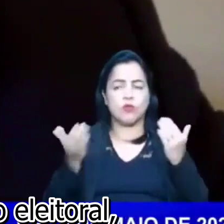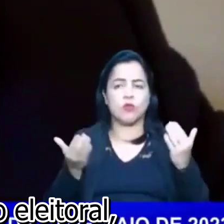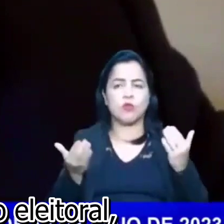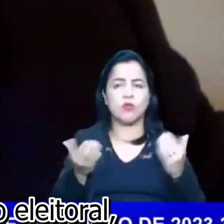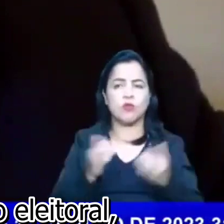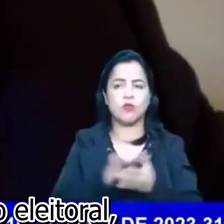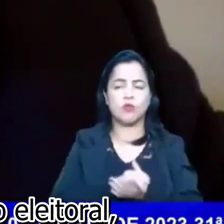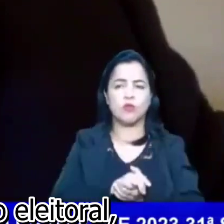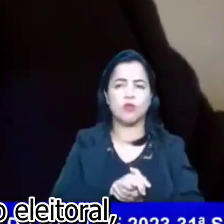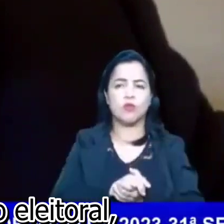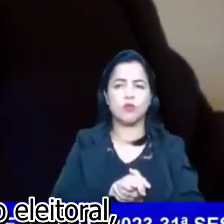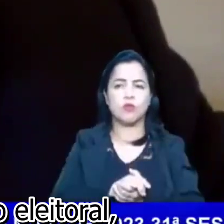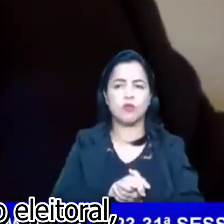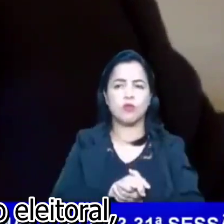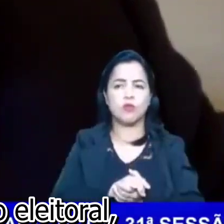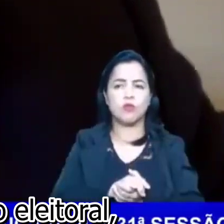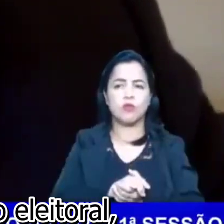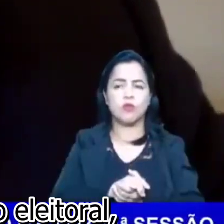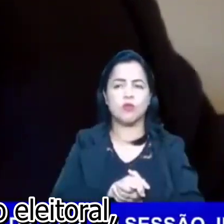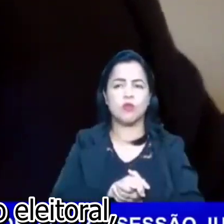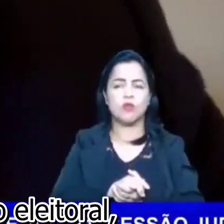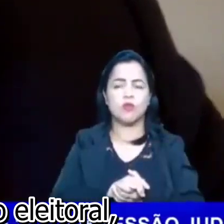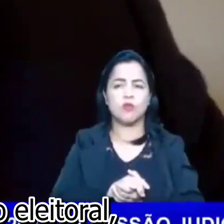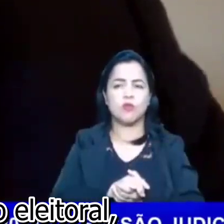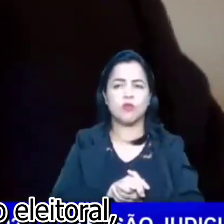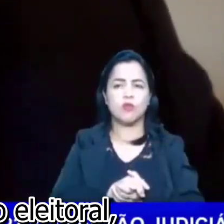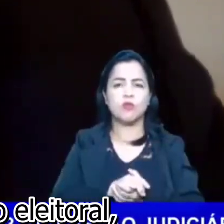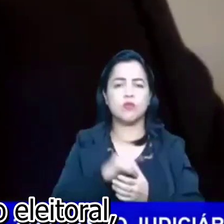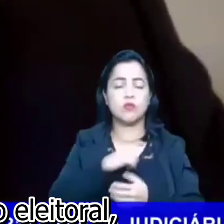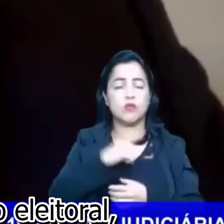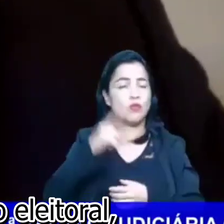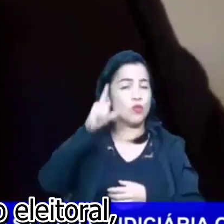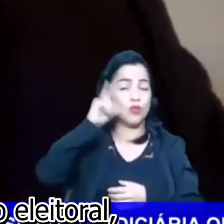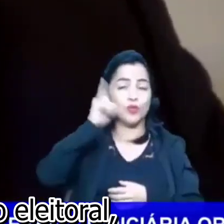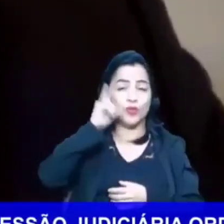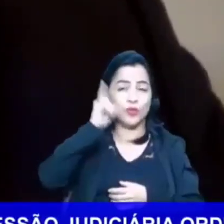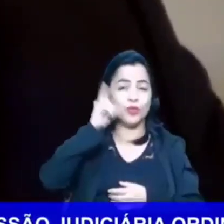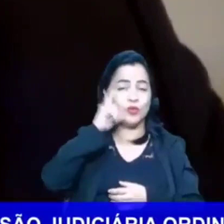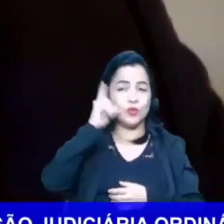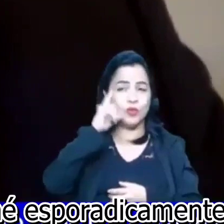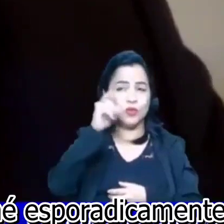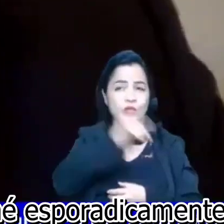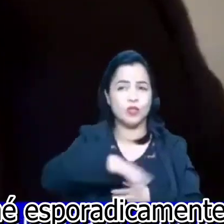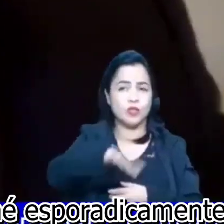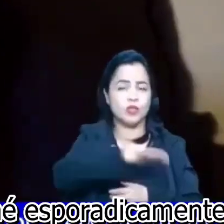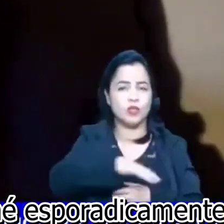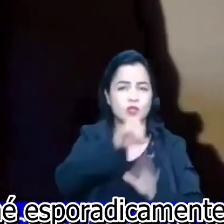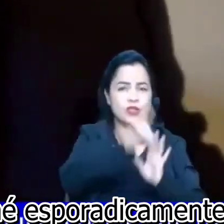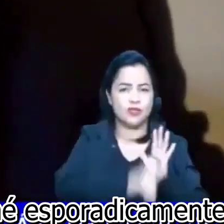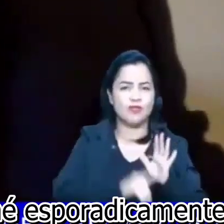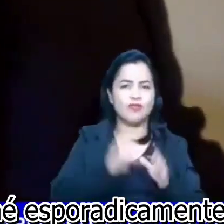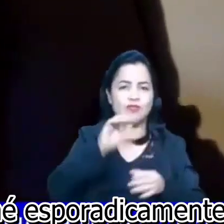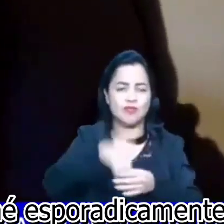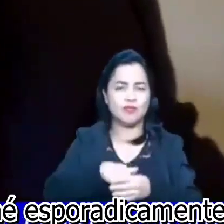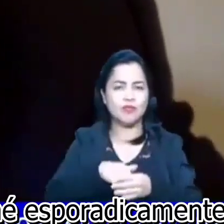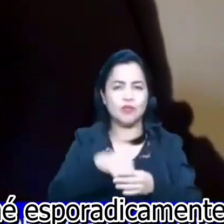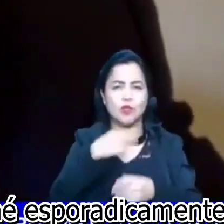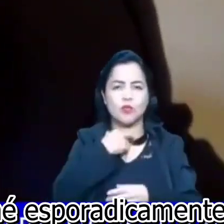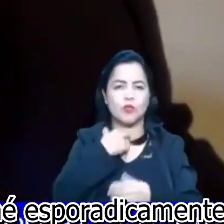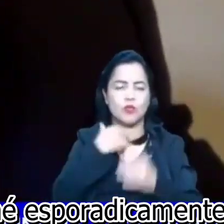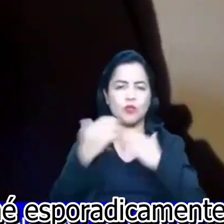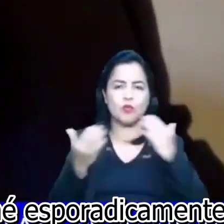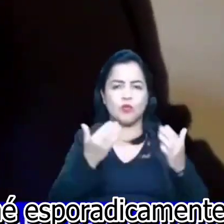lida e está dia a dia lidando com o eleitoral, comparar com